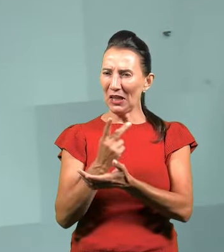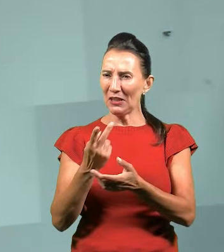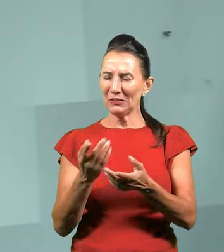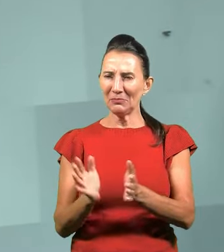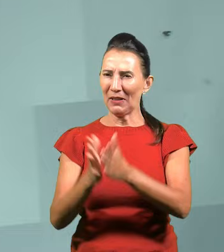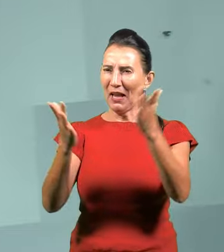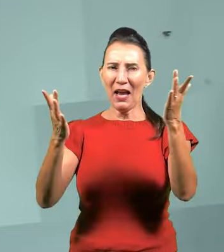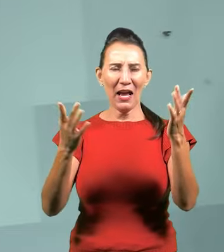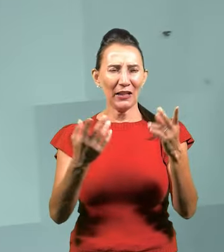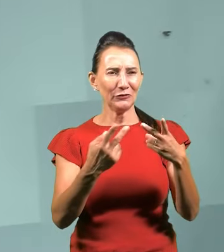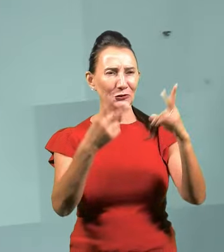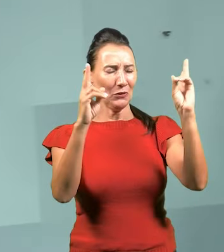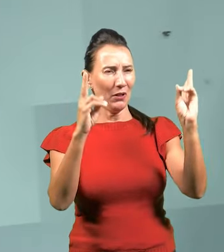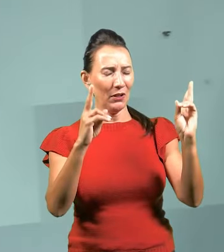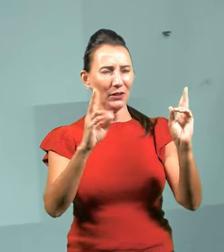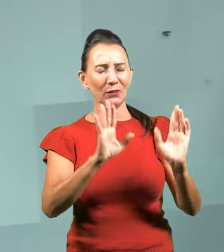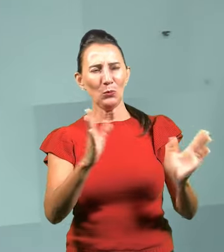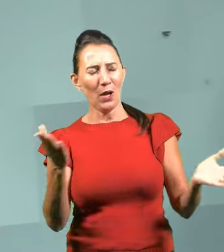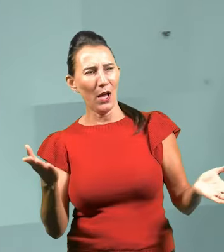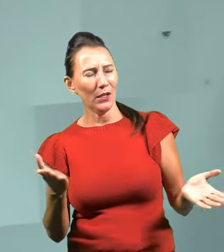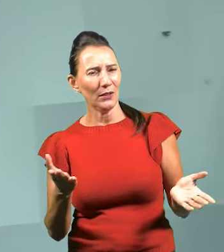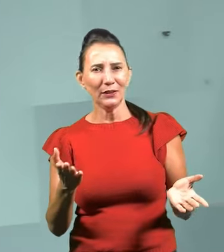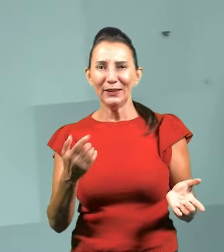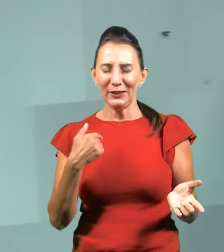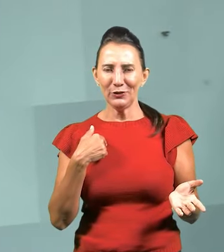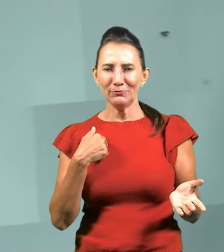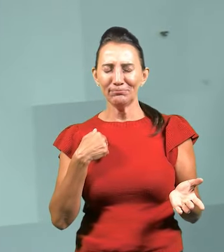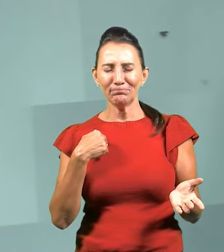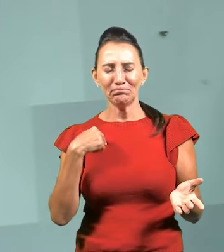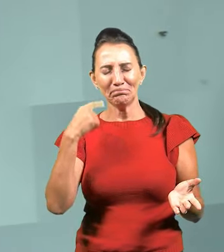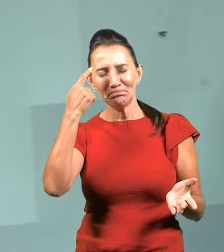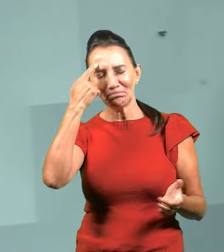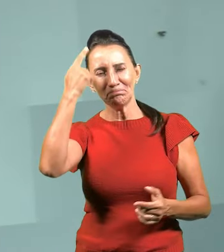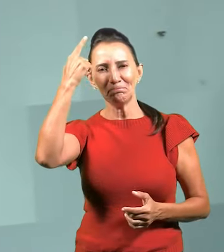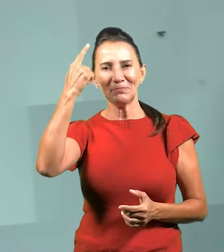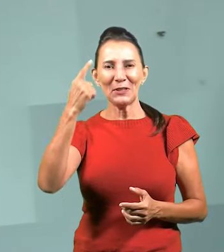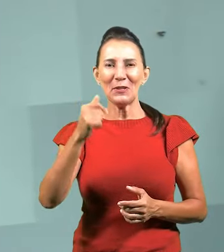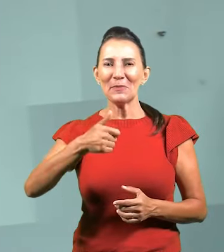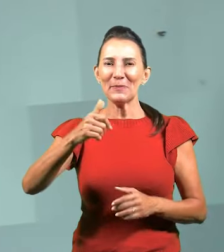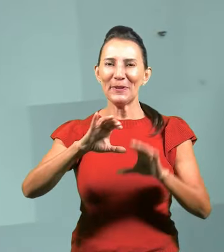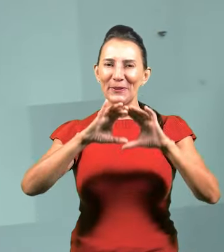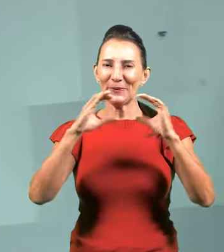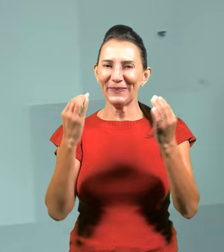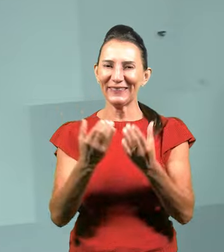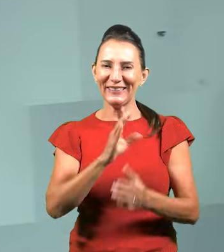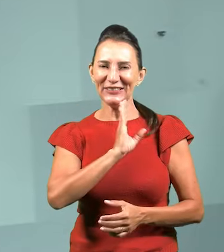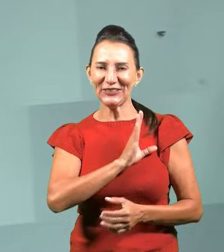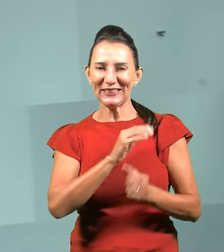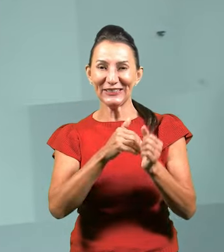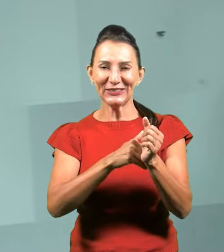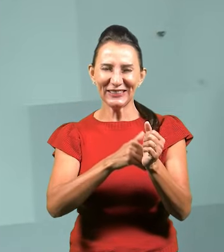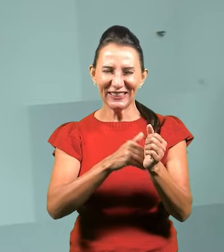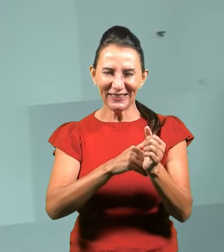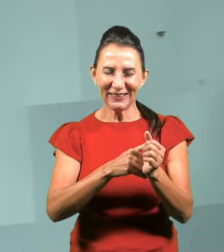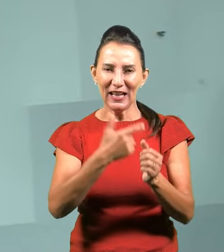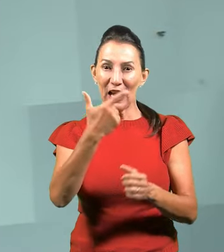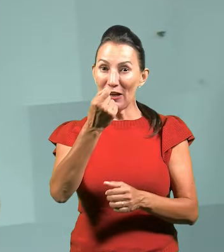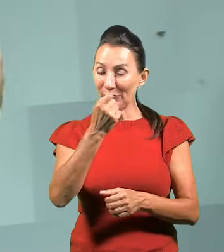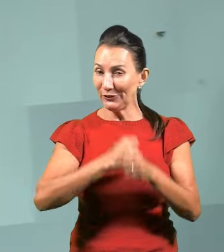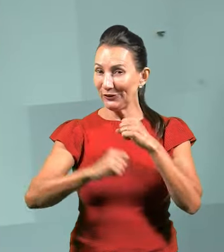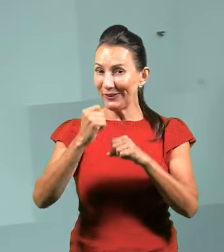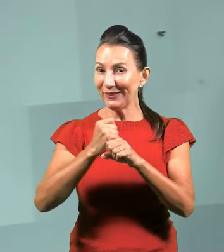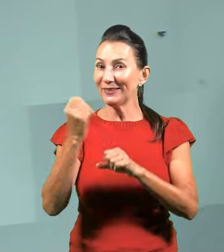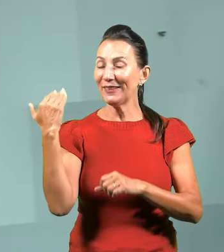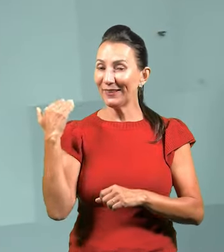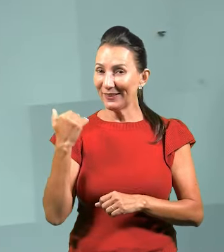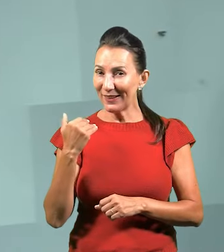vida desses homens de Deus? Eu vou virar essa moeda. E aí eu realizei o primeiro congresso Segredos do Coração